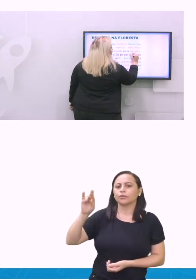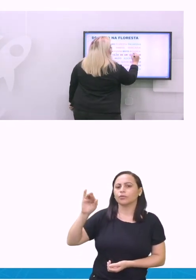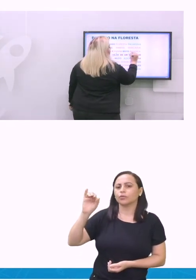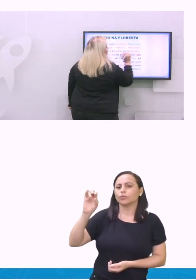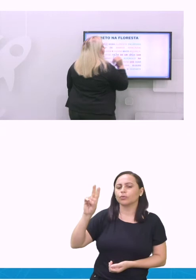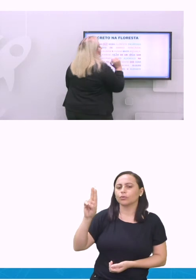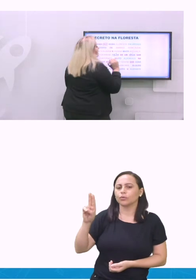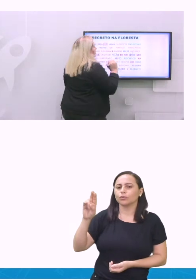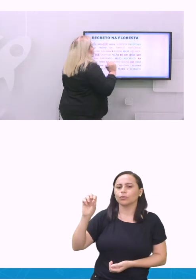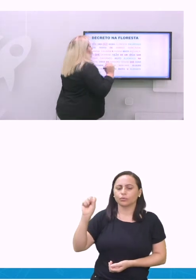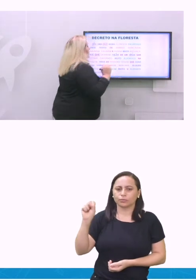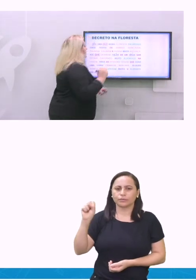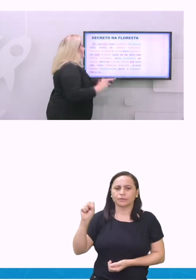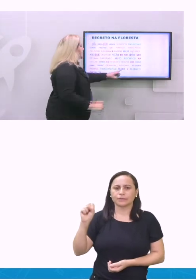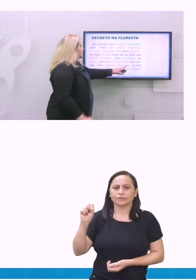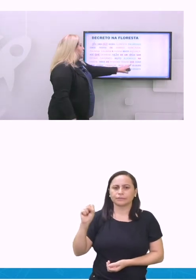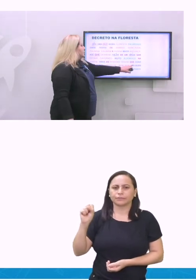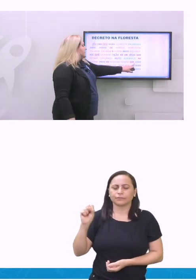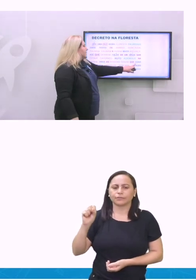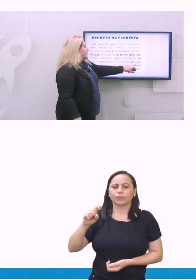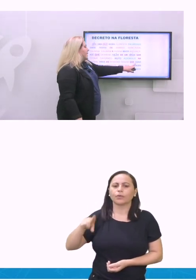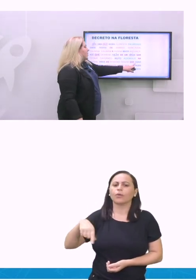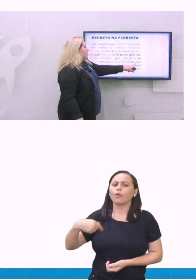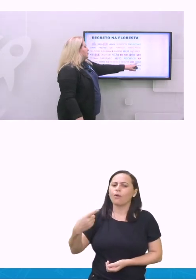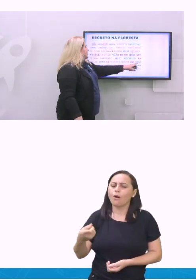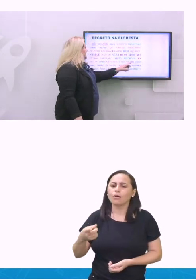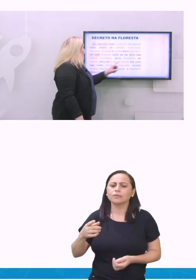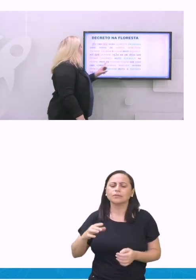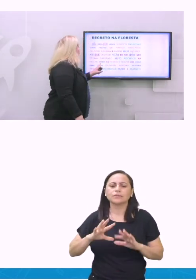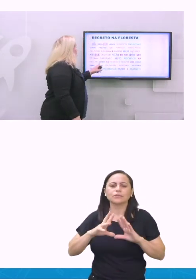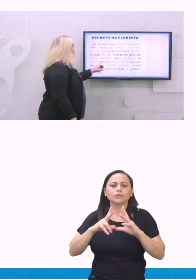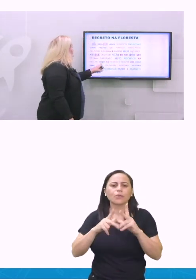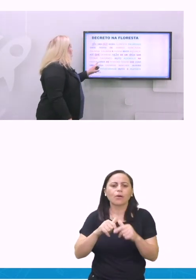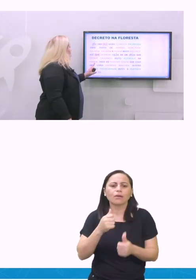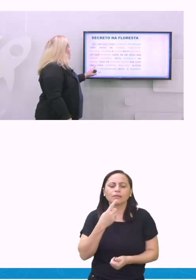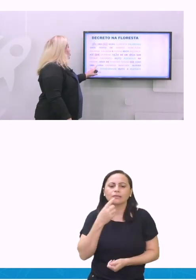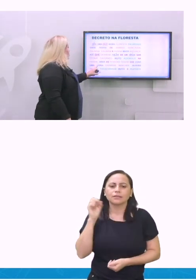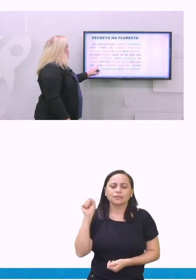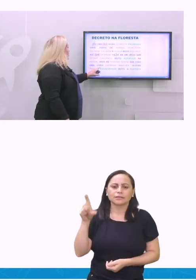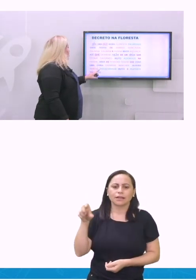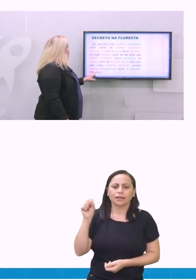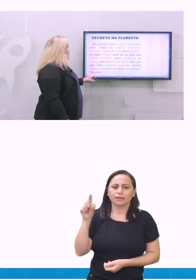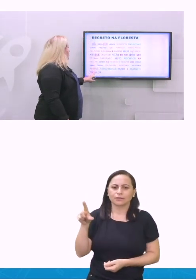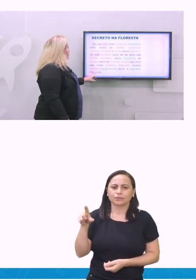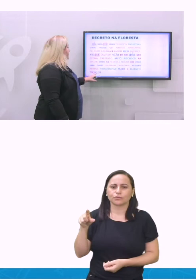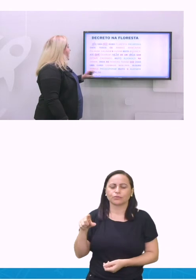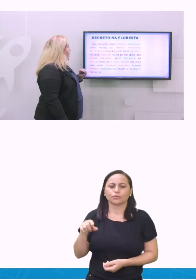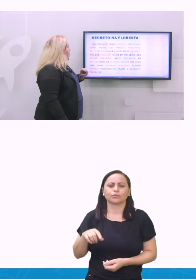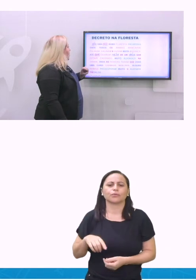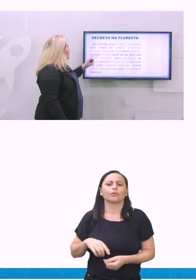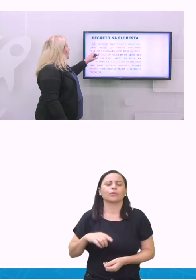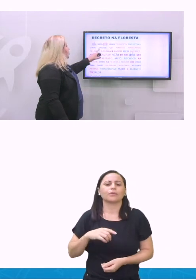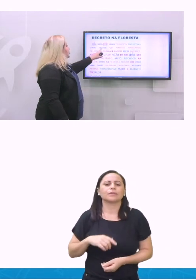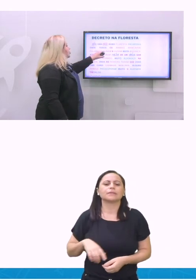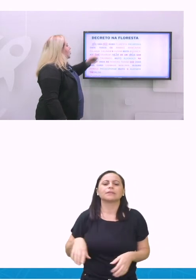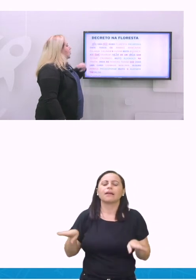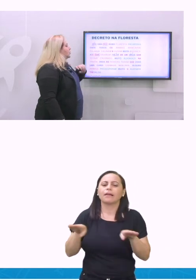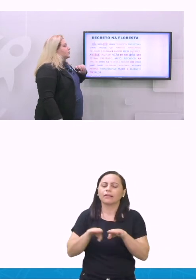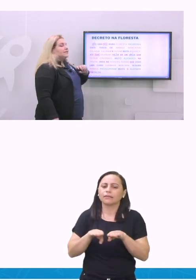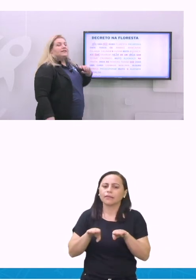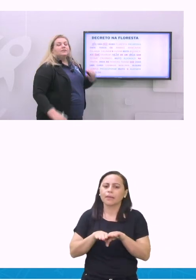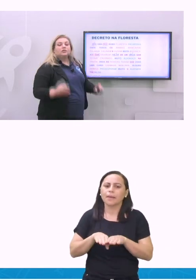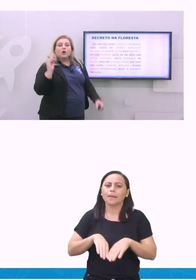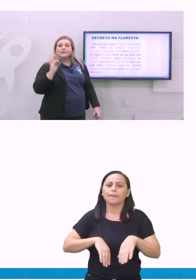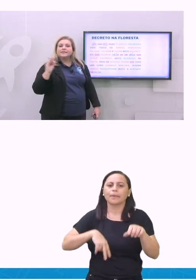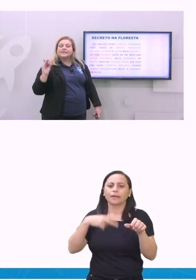Vírus. Também. 2. E as outras também, ó. Usar, onde, coisa, falou,